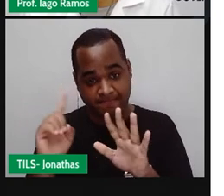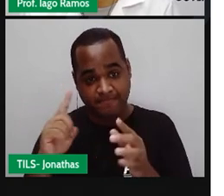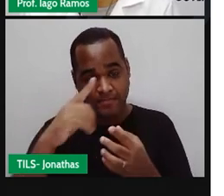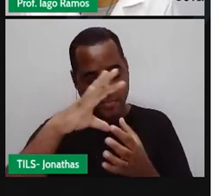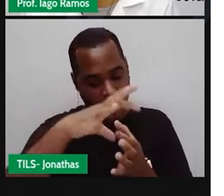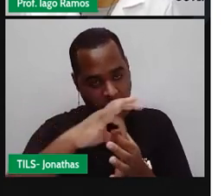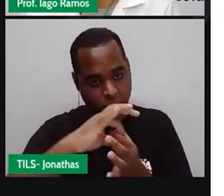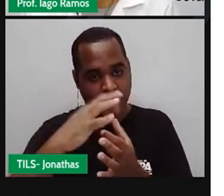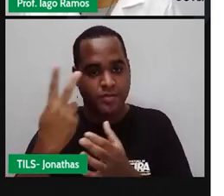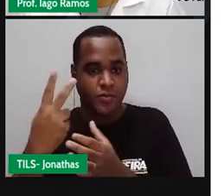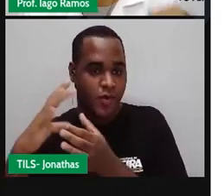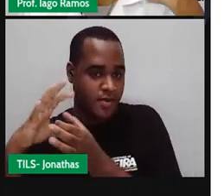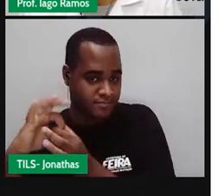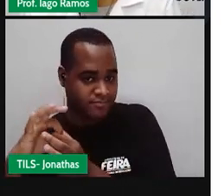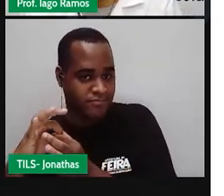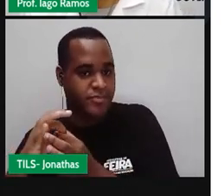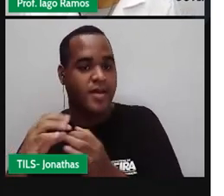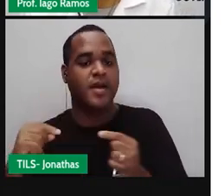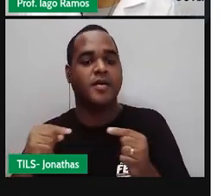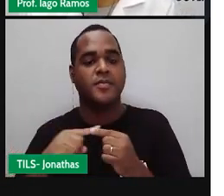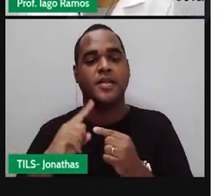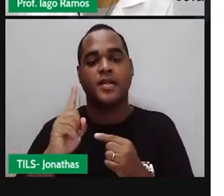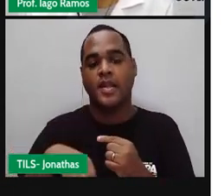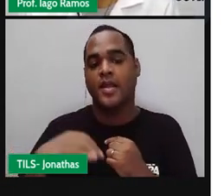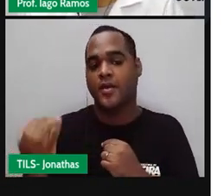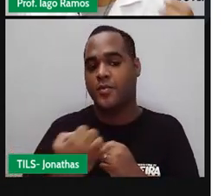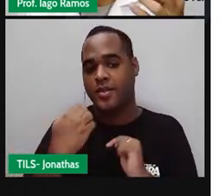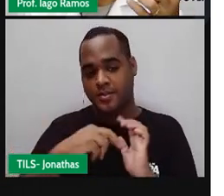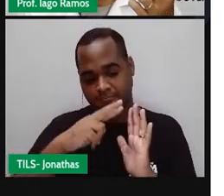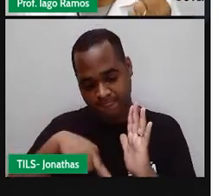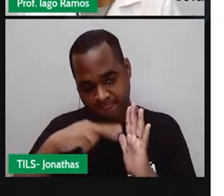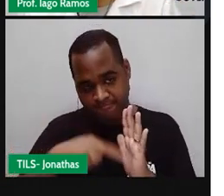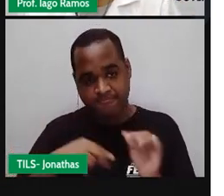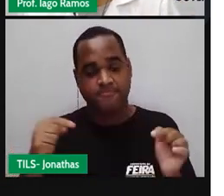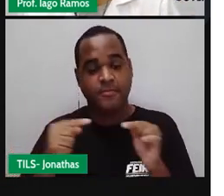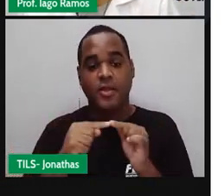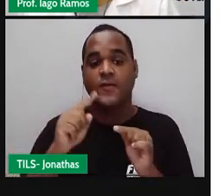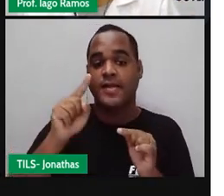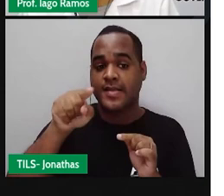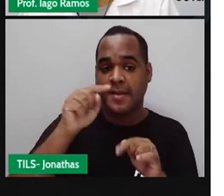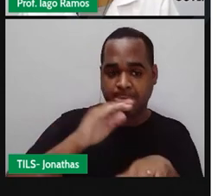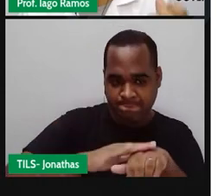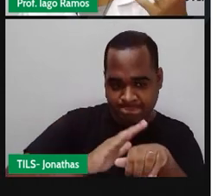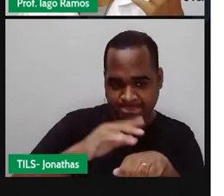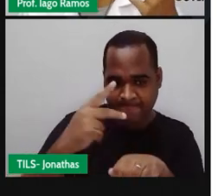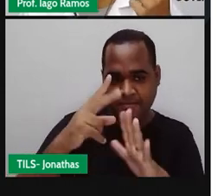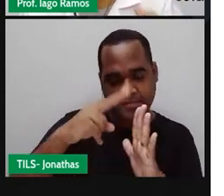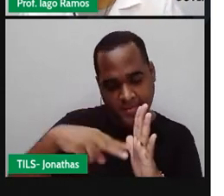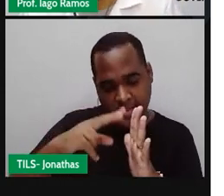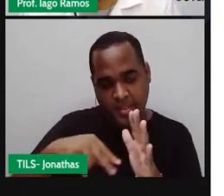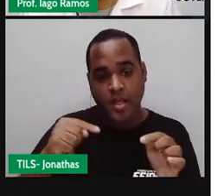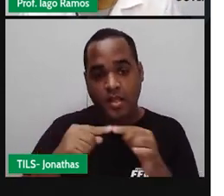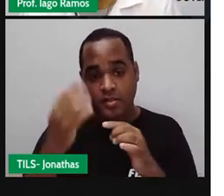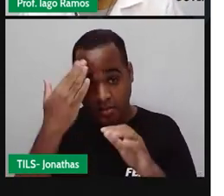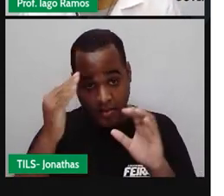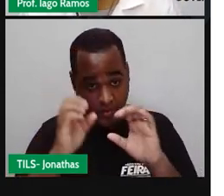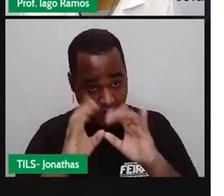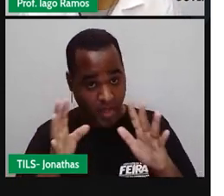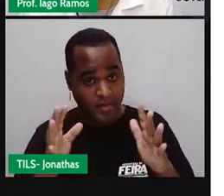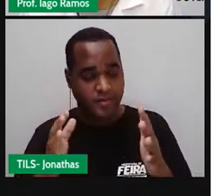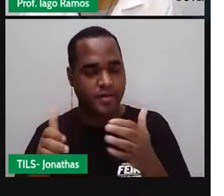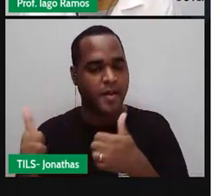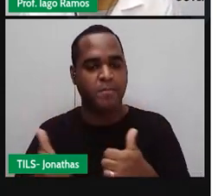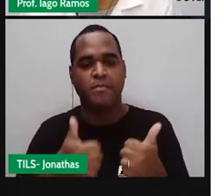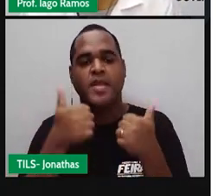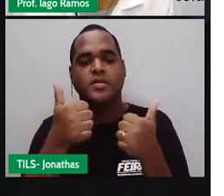links vão estar na descrição da aula um é um material de leitura para você ler sobre frações equivalentes e continuar entendendo que a